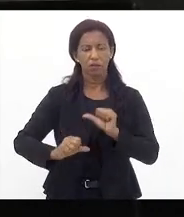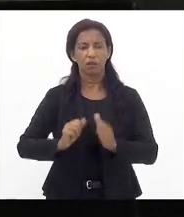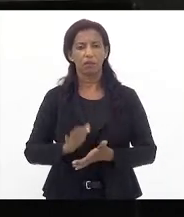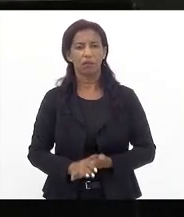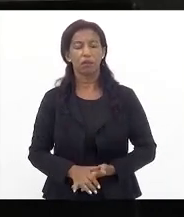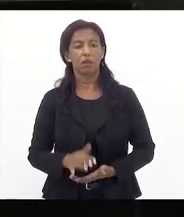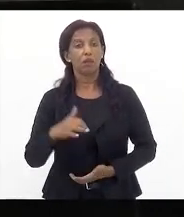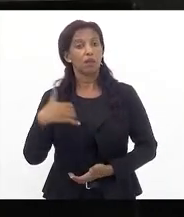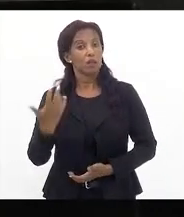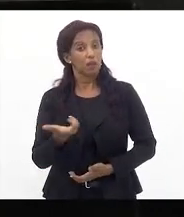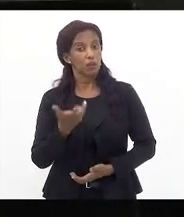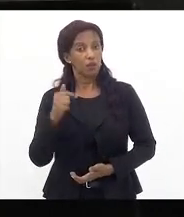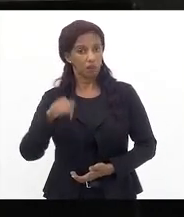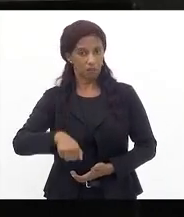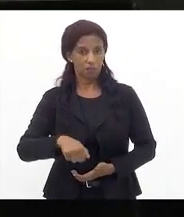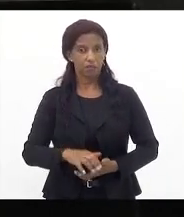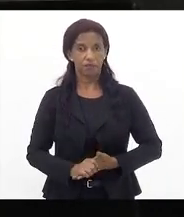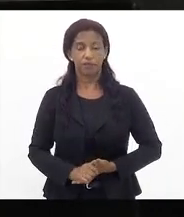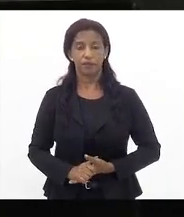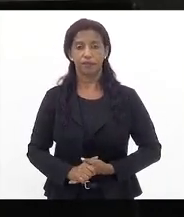eu quero dizer aqui,